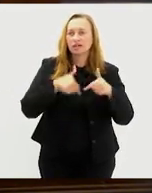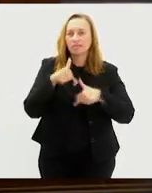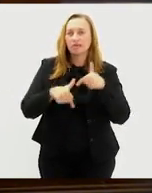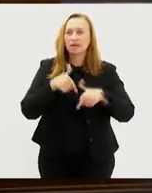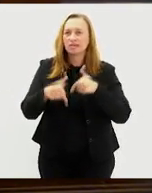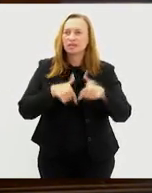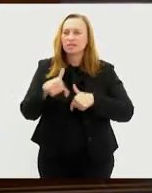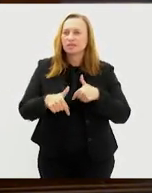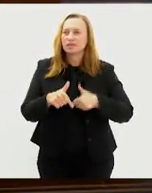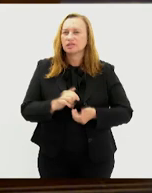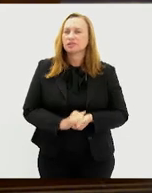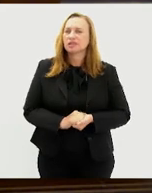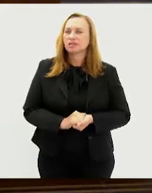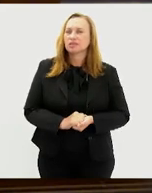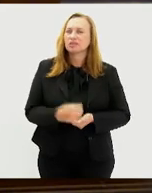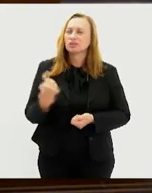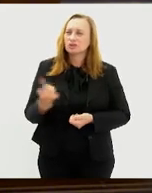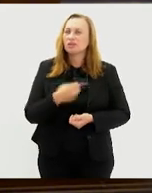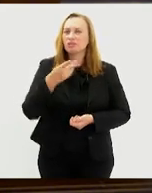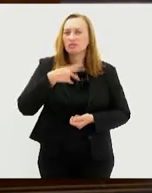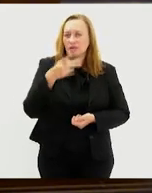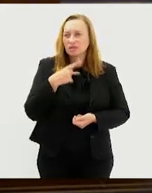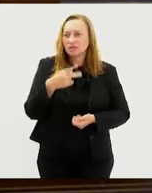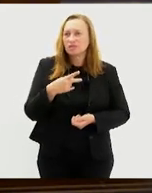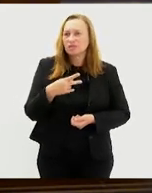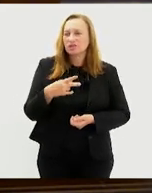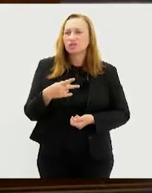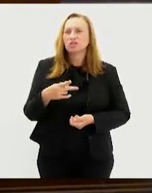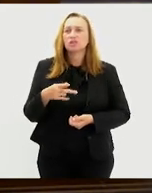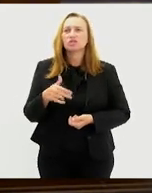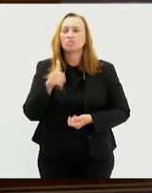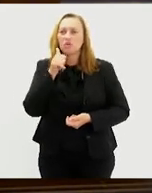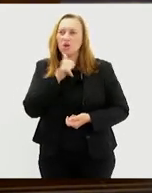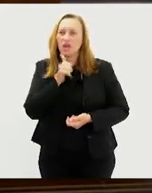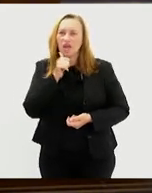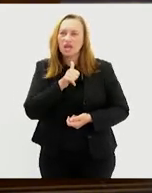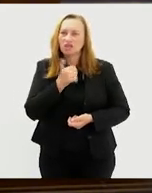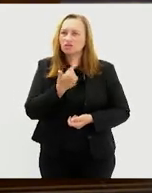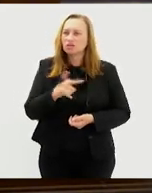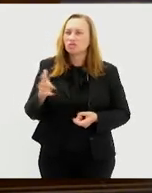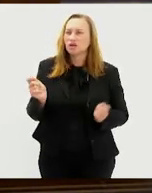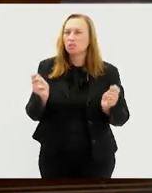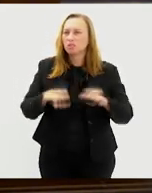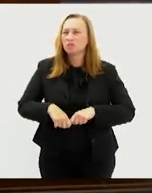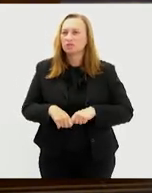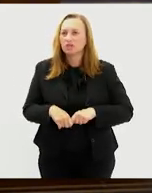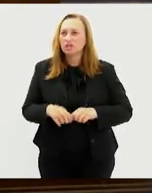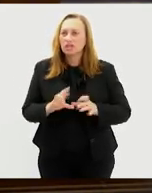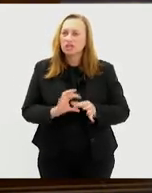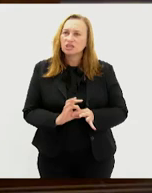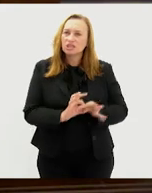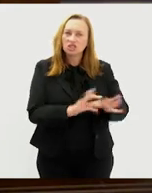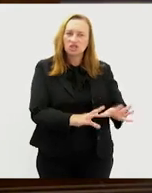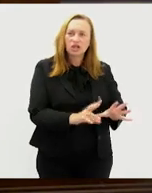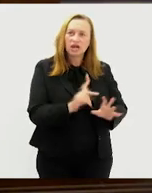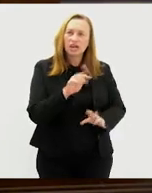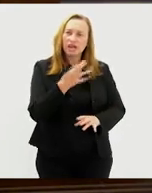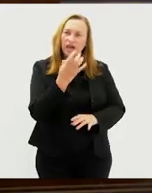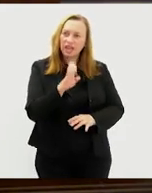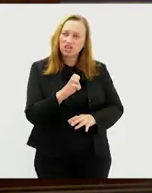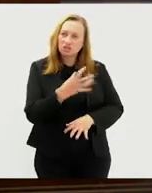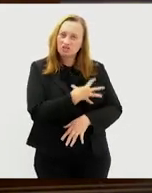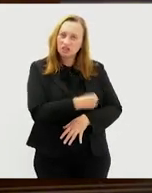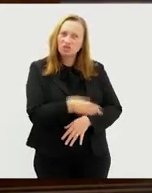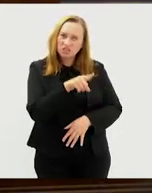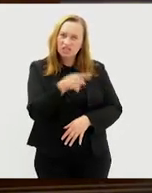mulheres e nós estamos aqui falando de mulheres tantas mulheres que não tiveram a possibilidade de deixar seus filhos na creche você tá pensando